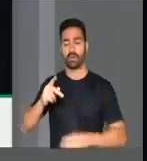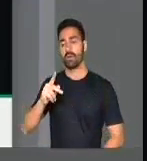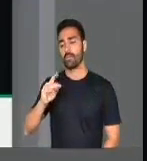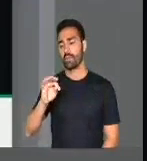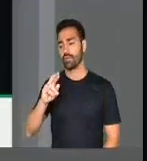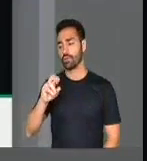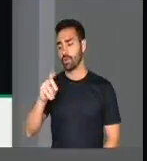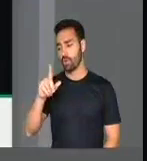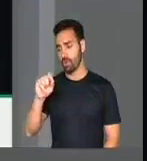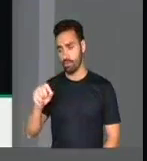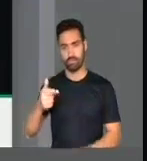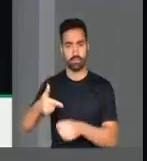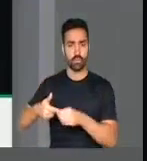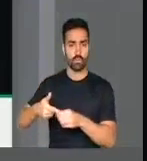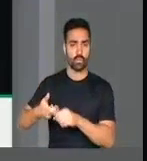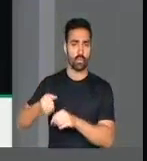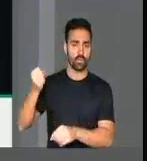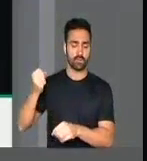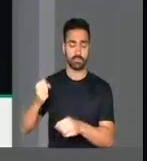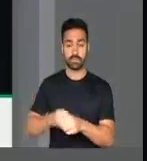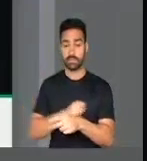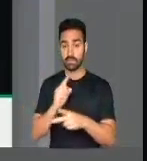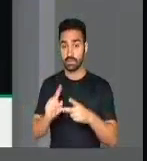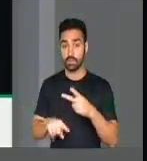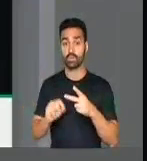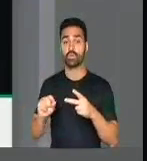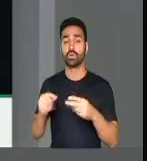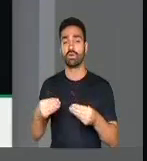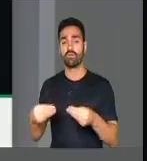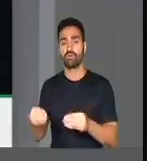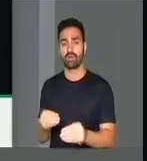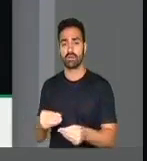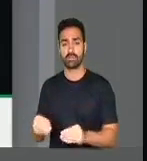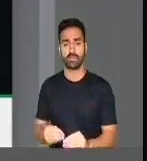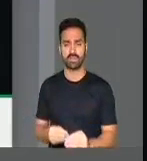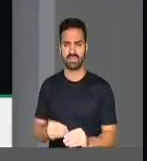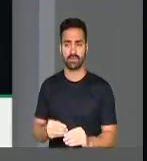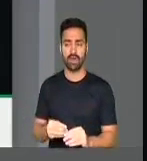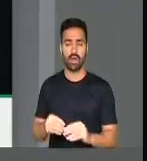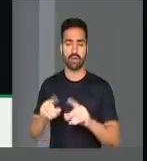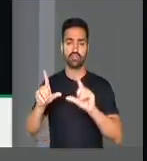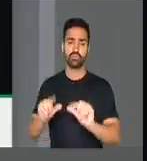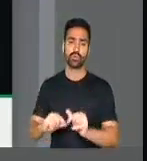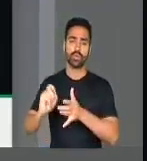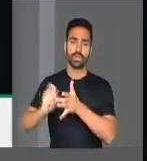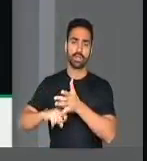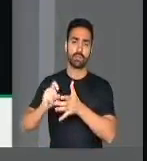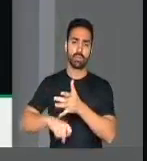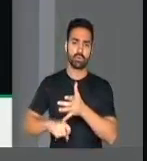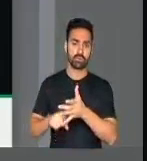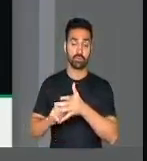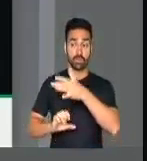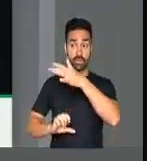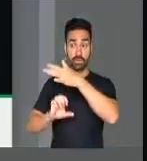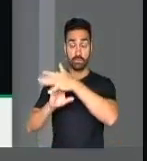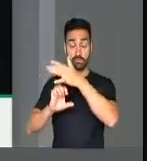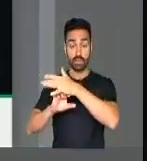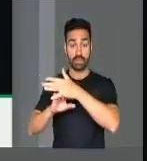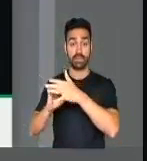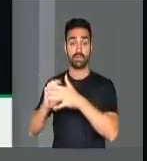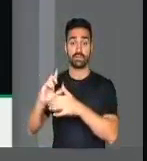Brasil. Segundo, flexibilização na questão tributária para as empresas de